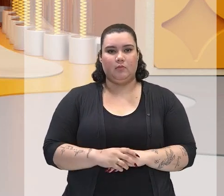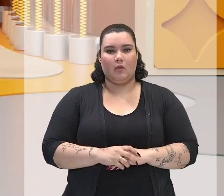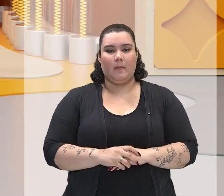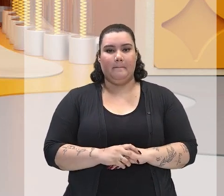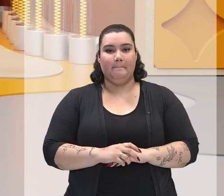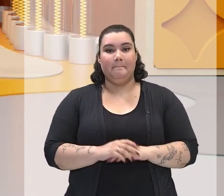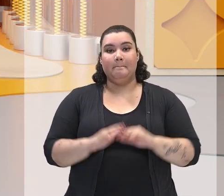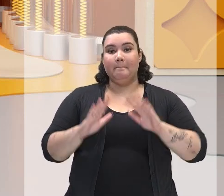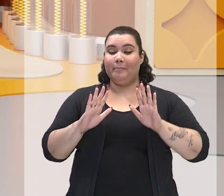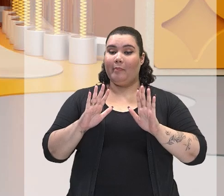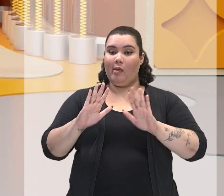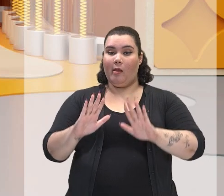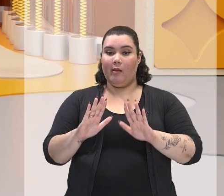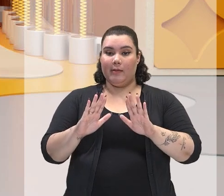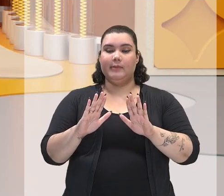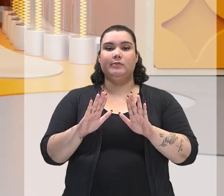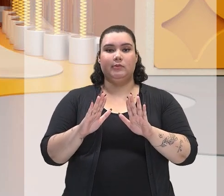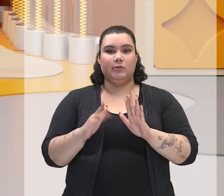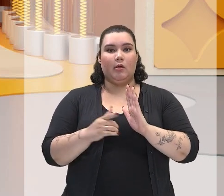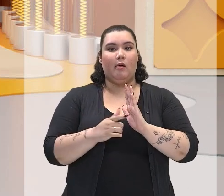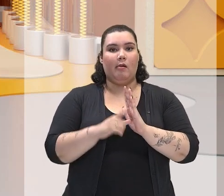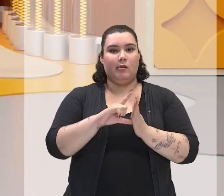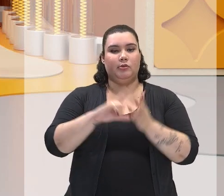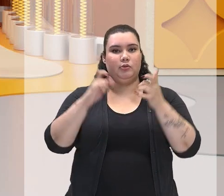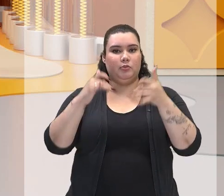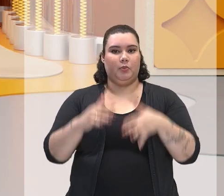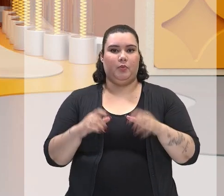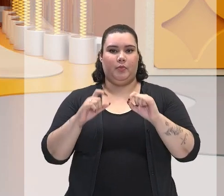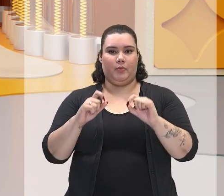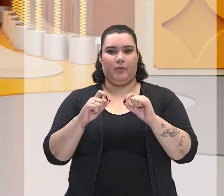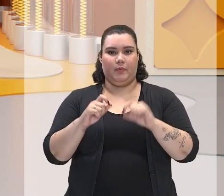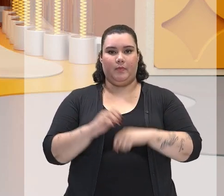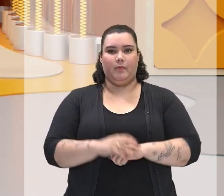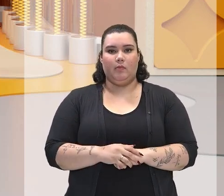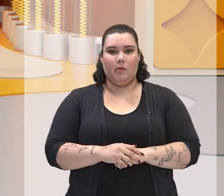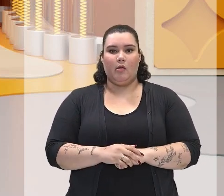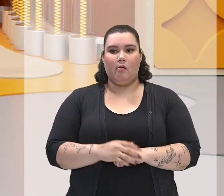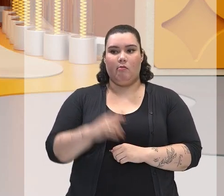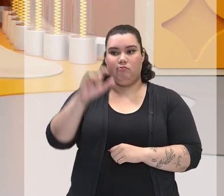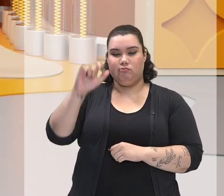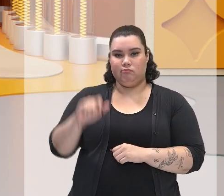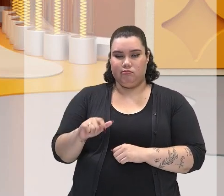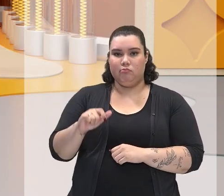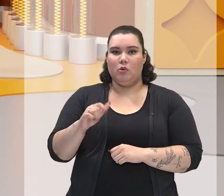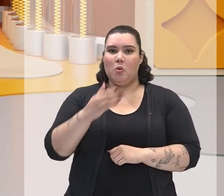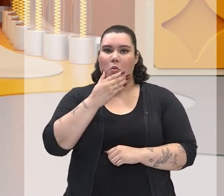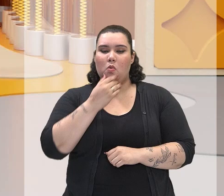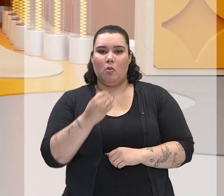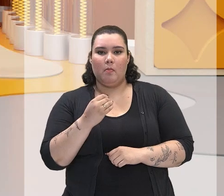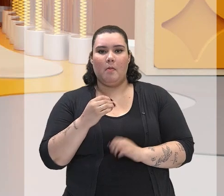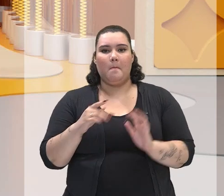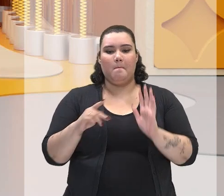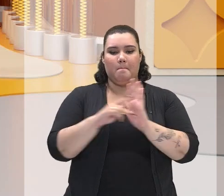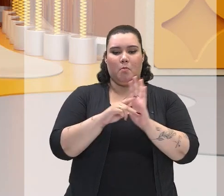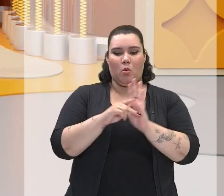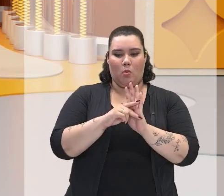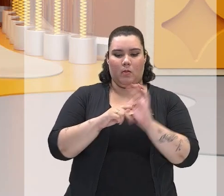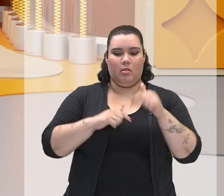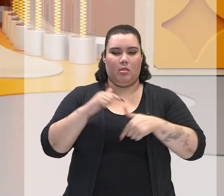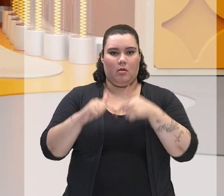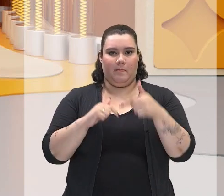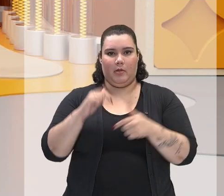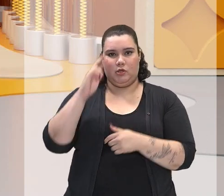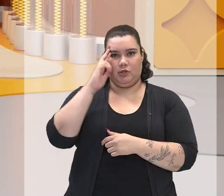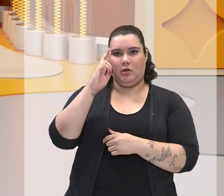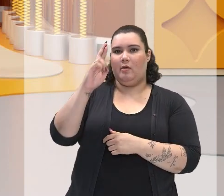essas relações de trabalho sendo afetadas, esse homem, então, ele é o dono dos seus meios de produção. Ou